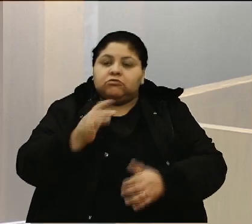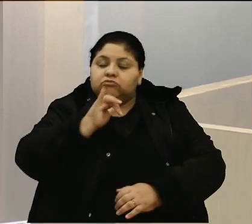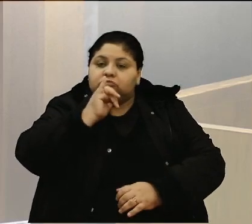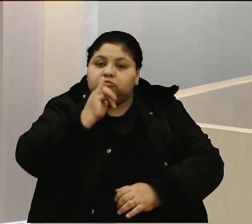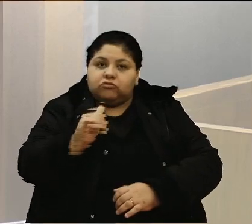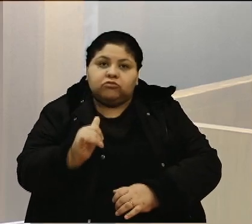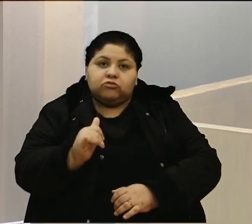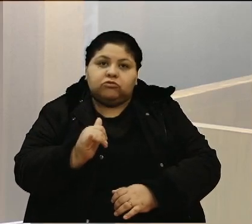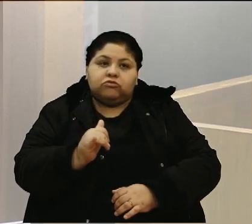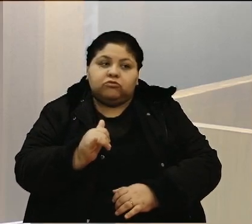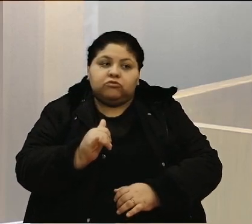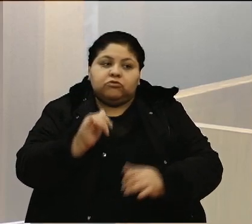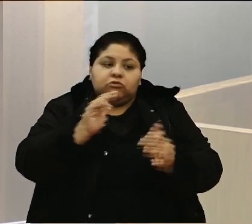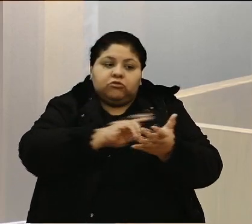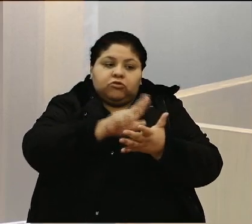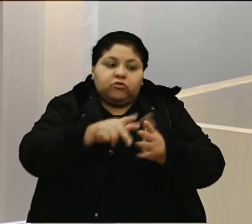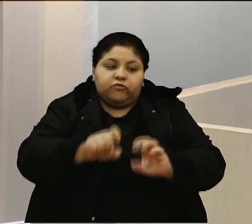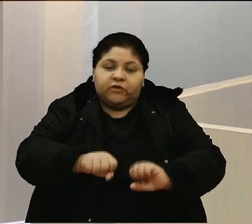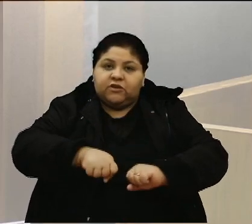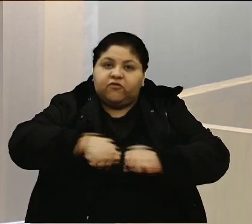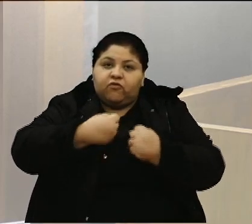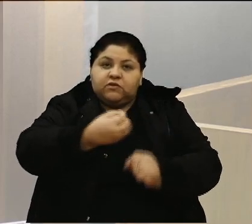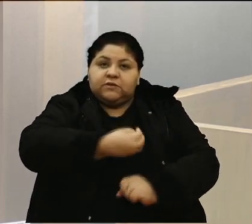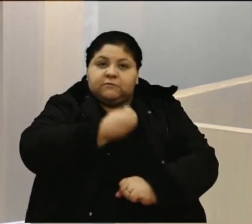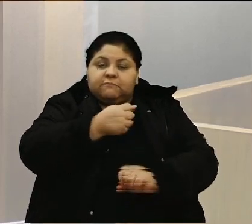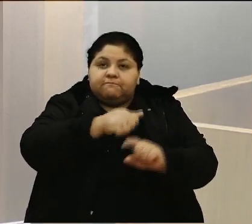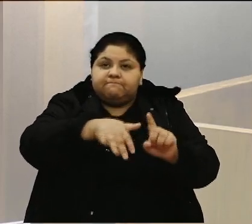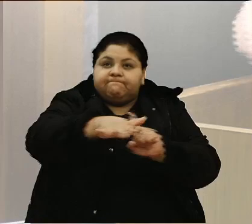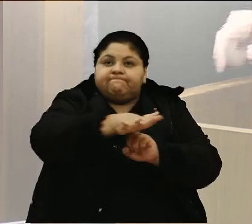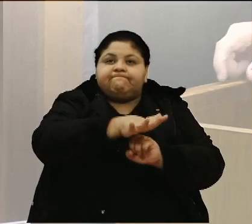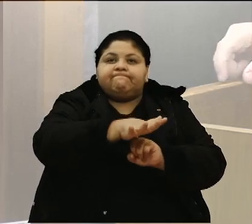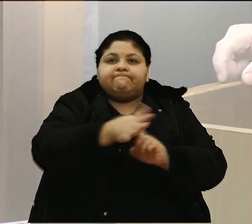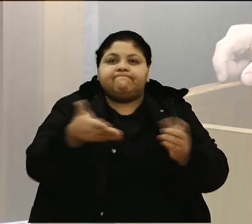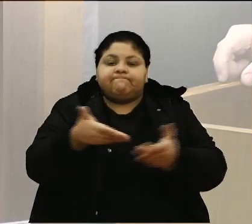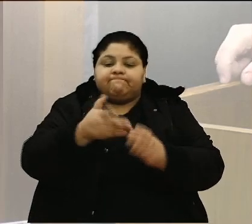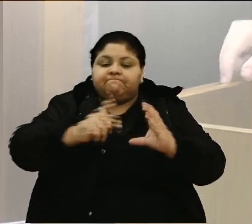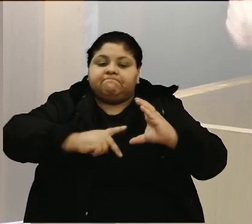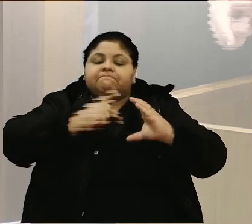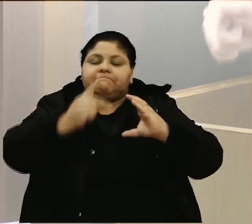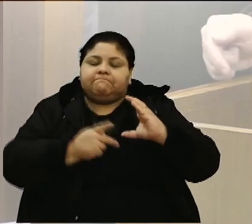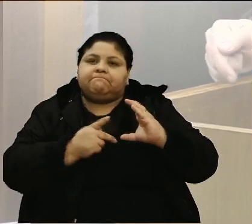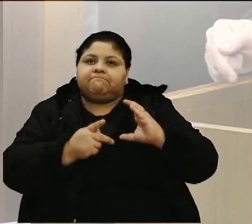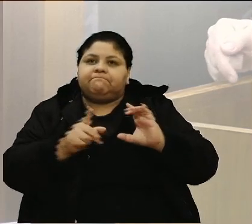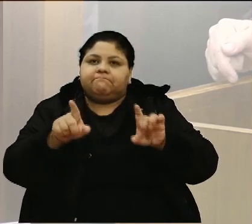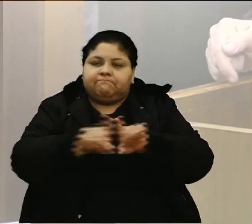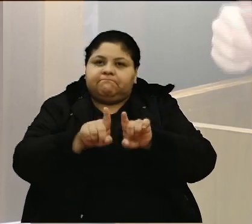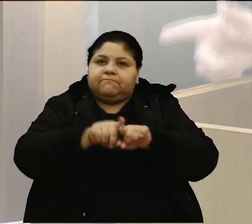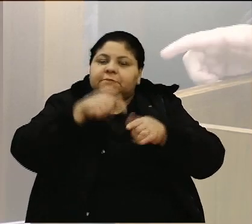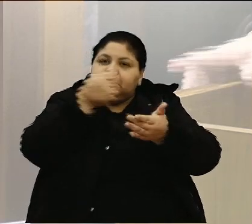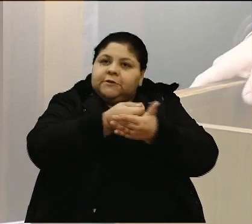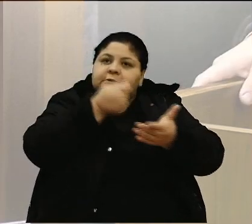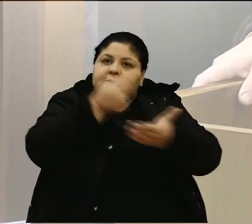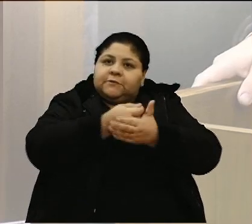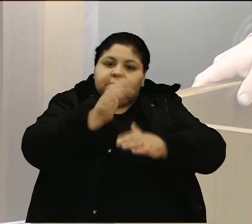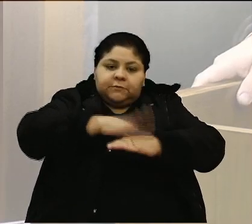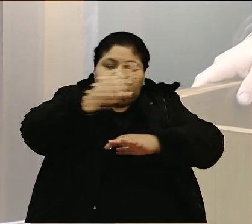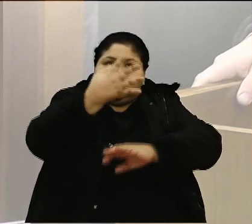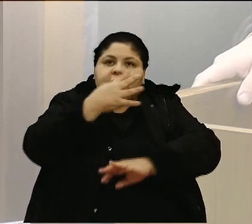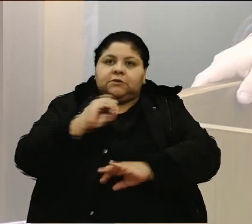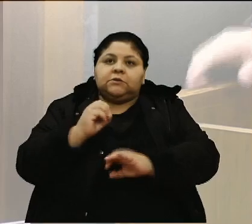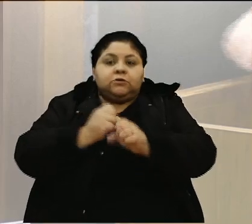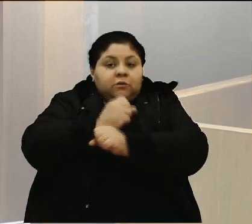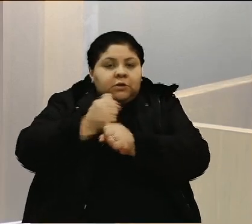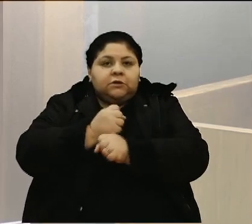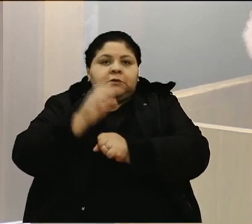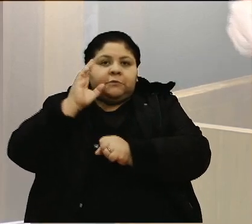estão sendo várias forças vivas da sociedade, inclusive esta Câmara de Vereadores, que também luta há mais de 40 anos para que isso